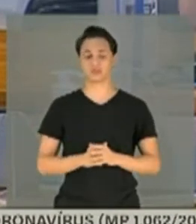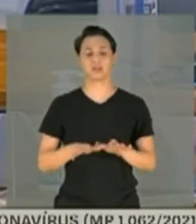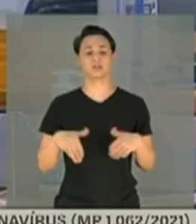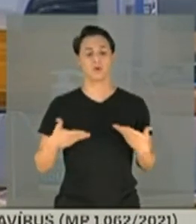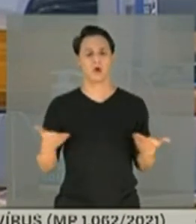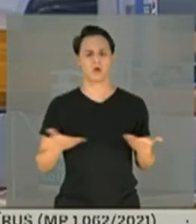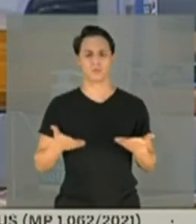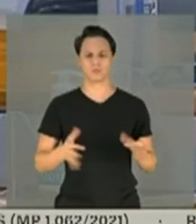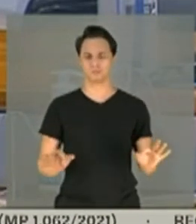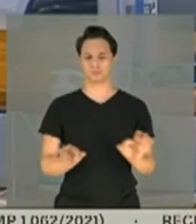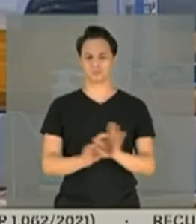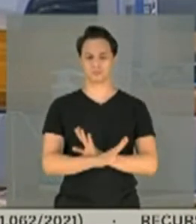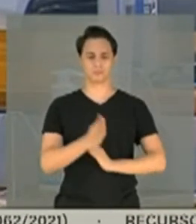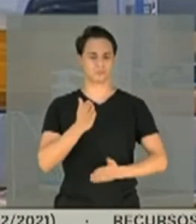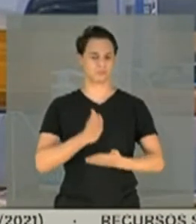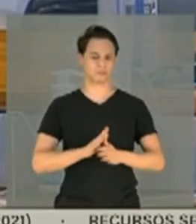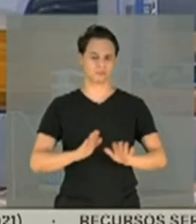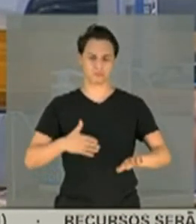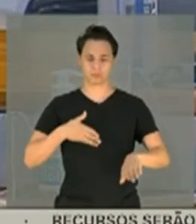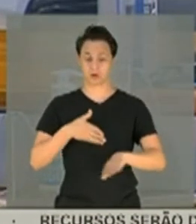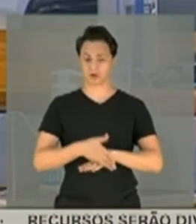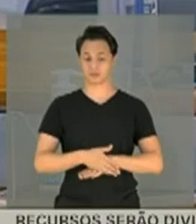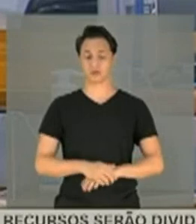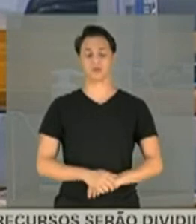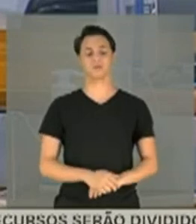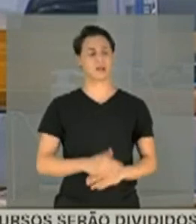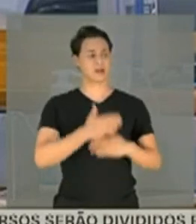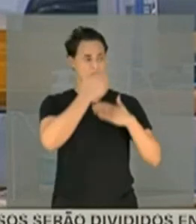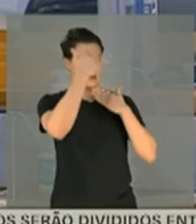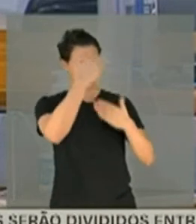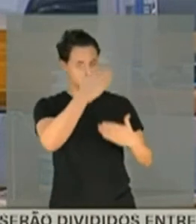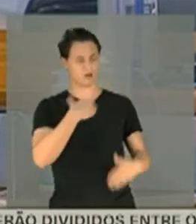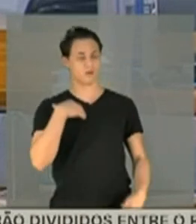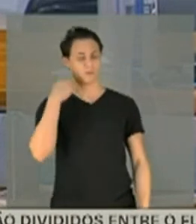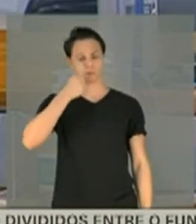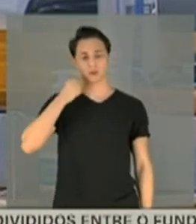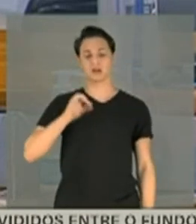encerrar a minha participação, senador Randolph, agradecendo a oportunidade. Muito obrigado.